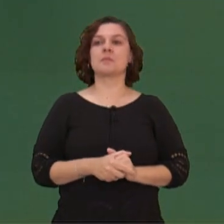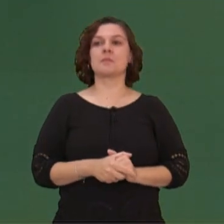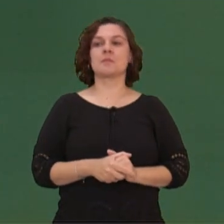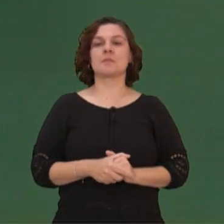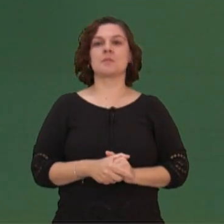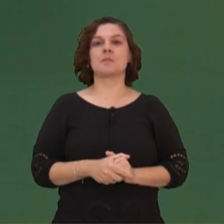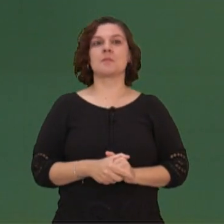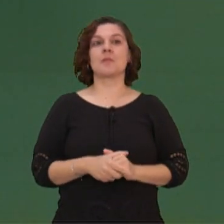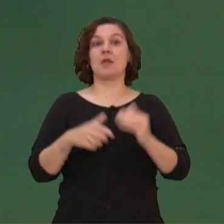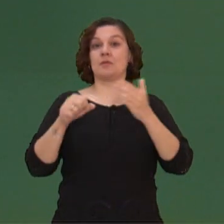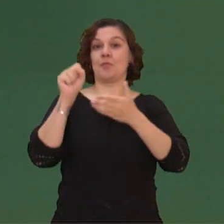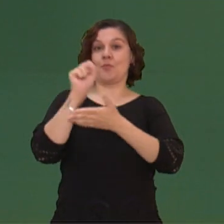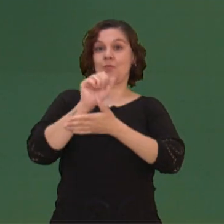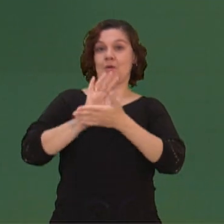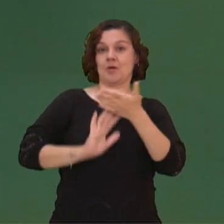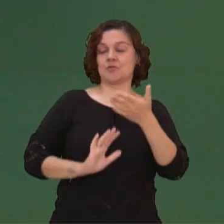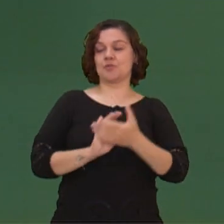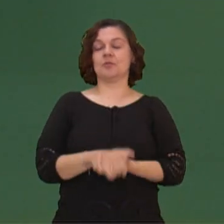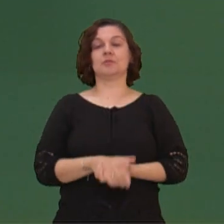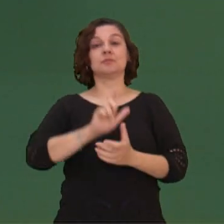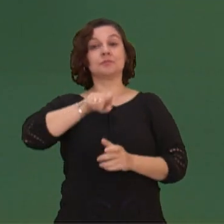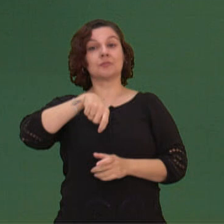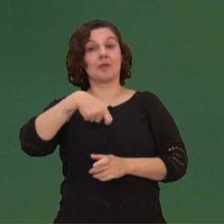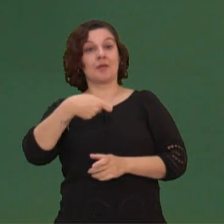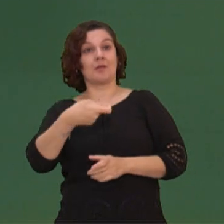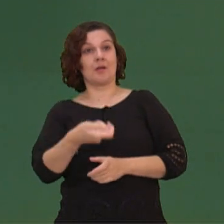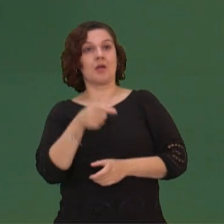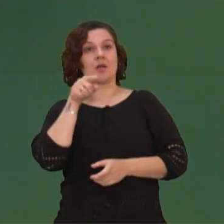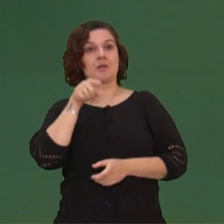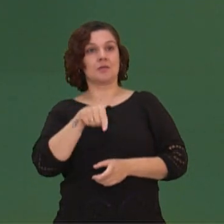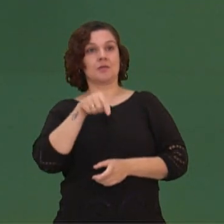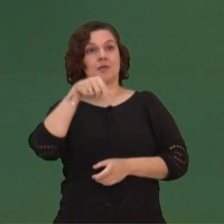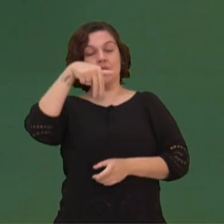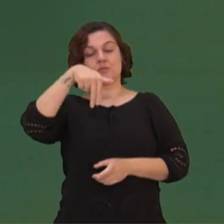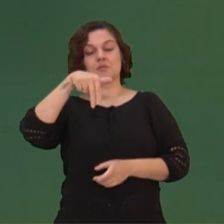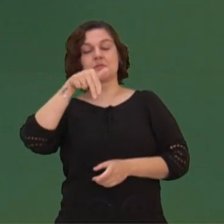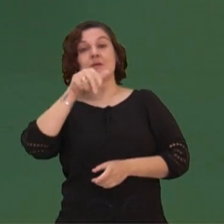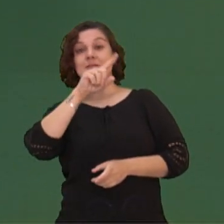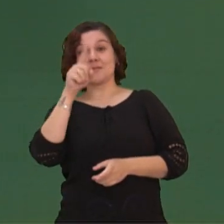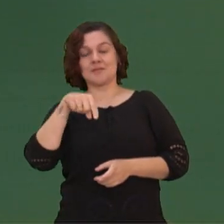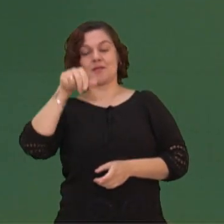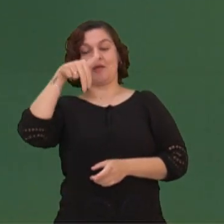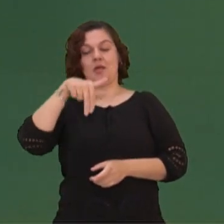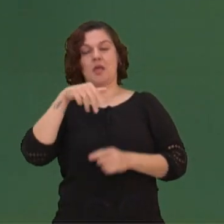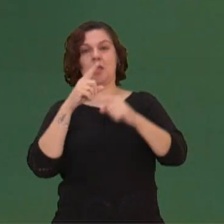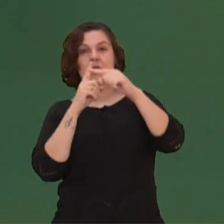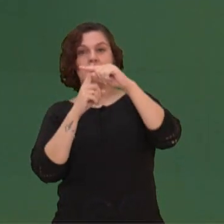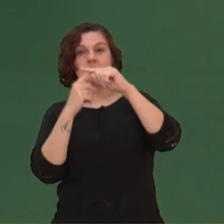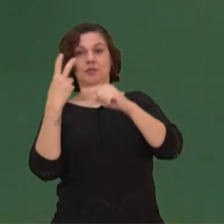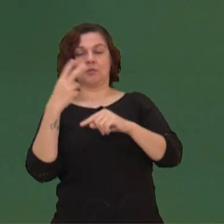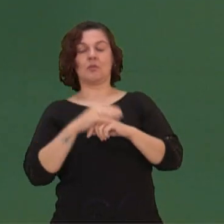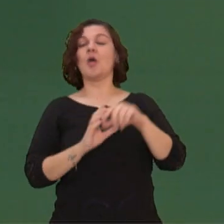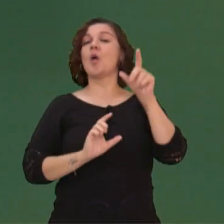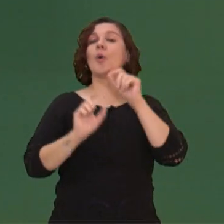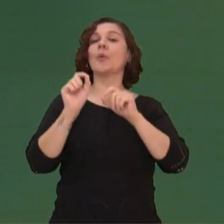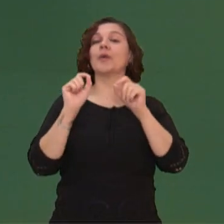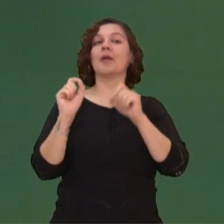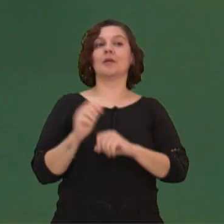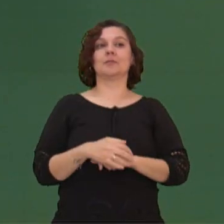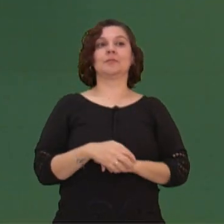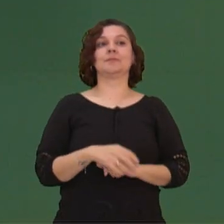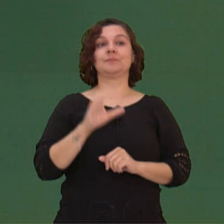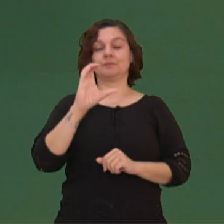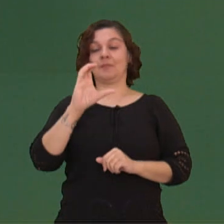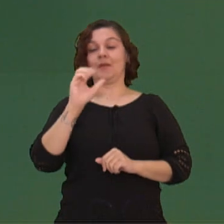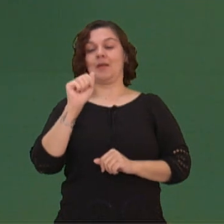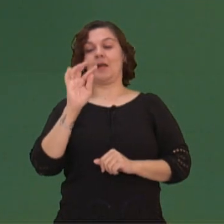Exercício para vocês. O símbolo para o íon zinco, Zn2+, indica que é um cátion, possui 2